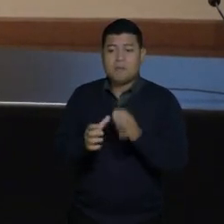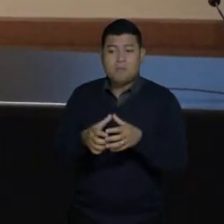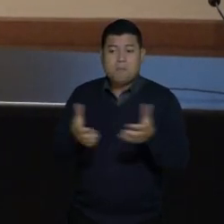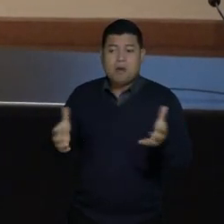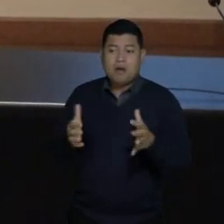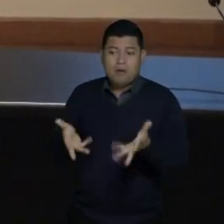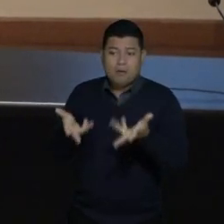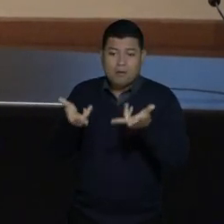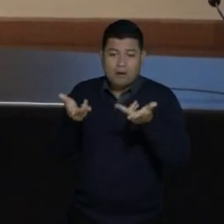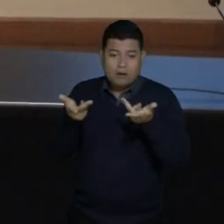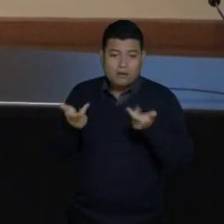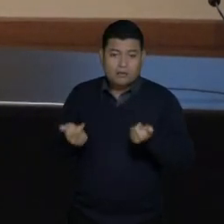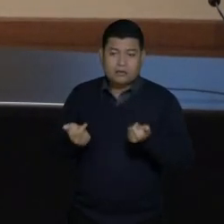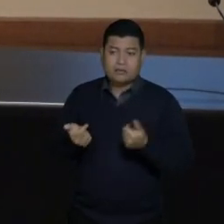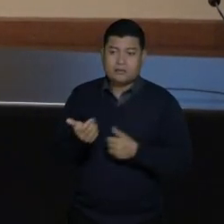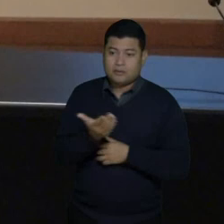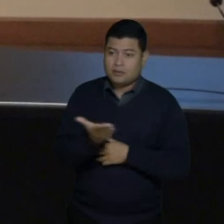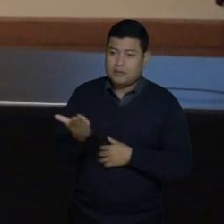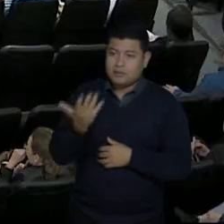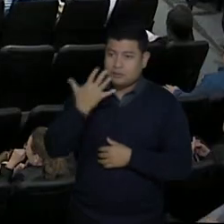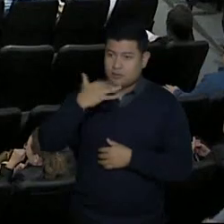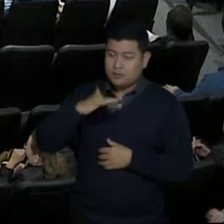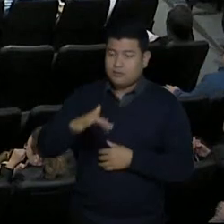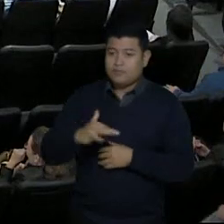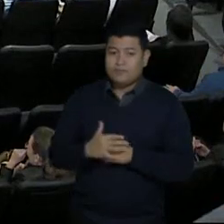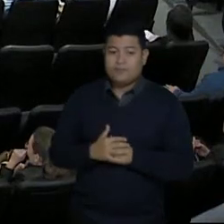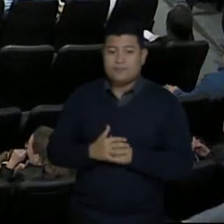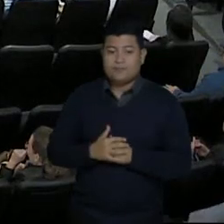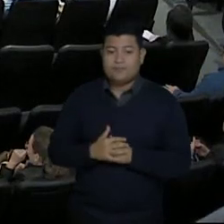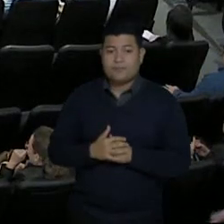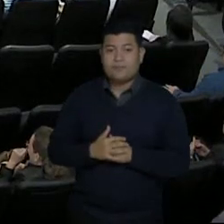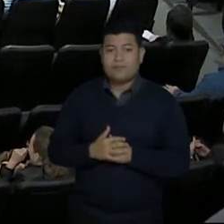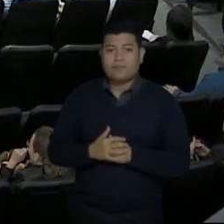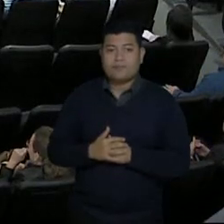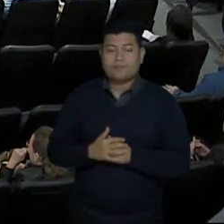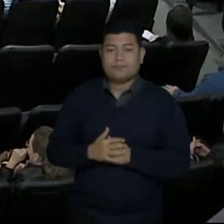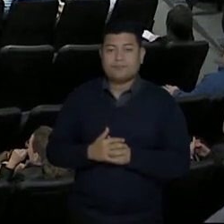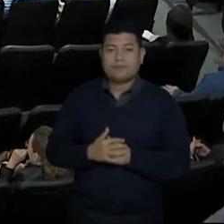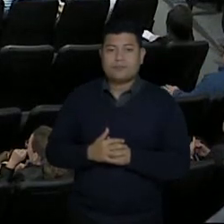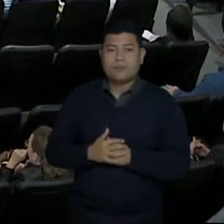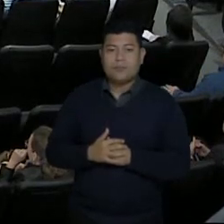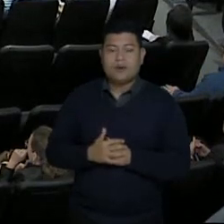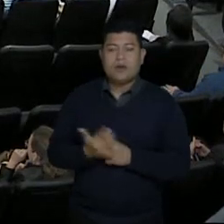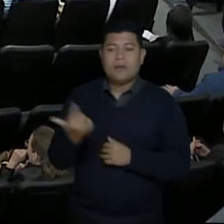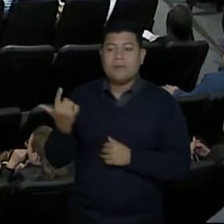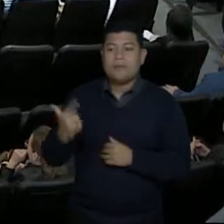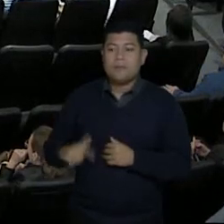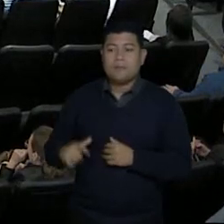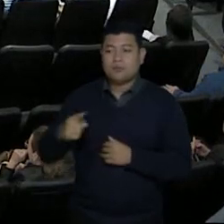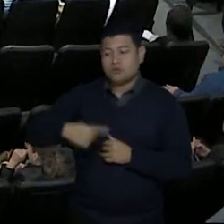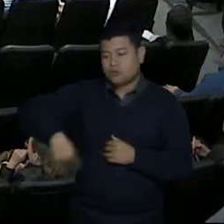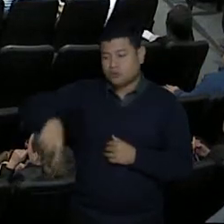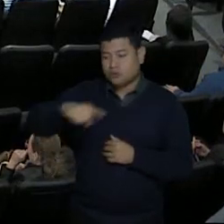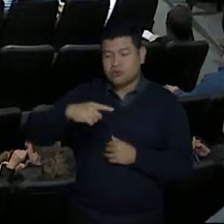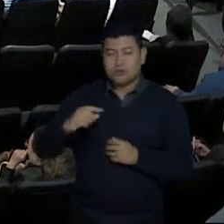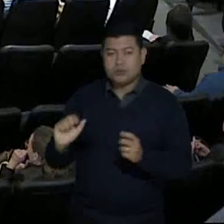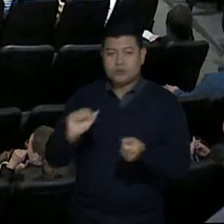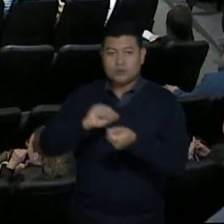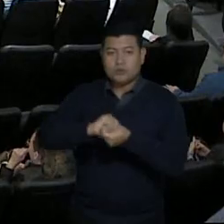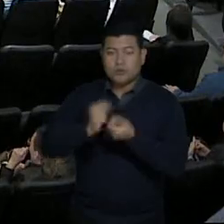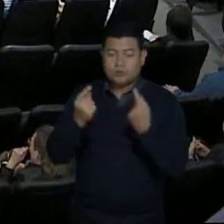TM dislexia Ah só para reforçar a gente é parceiro em qualquer